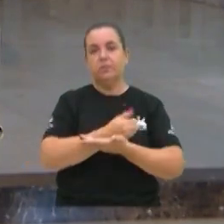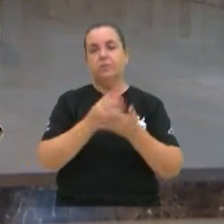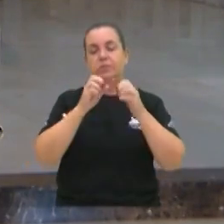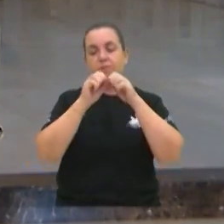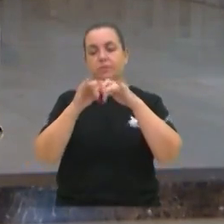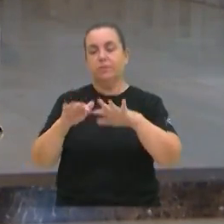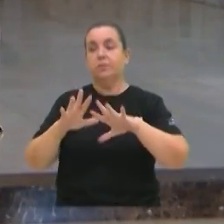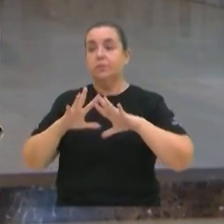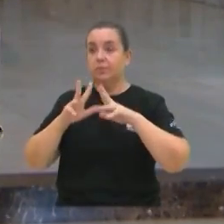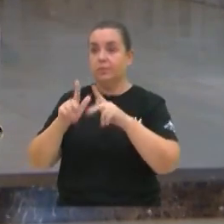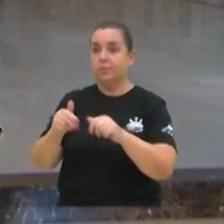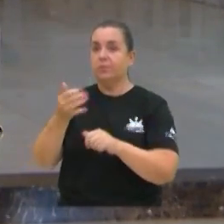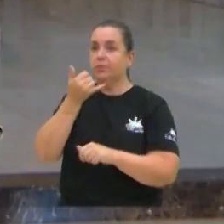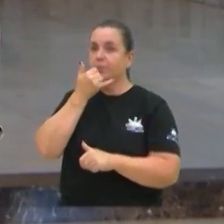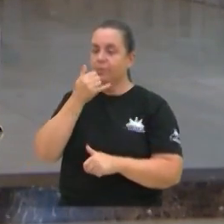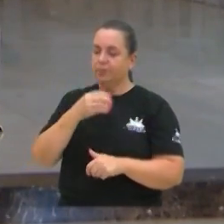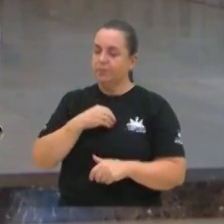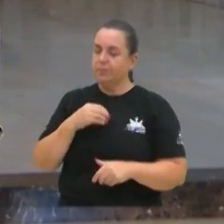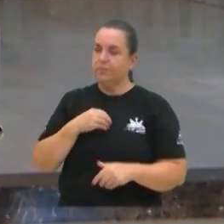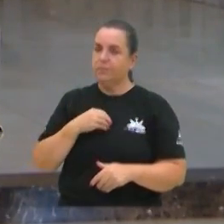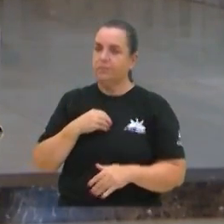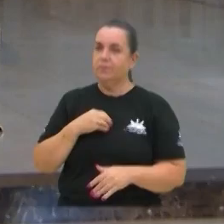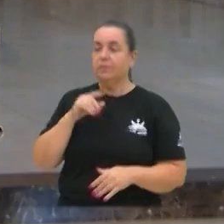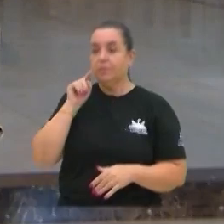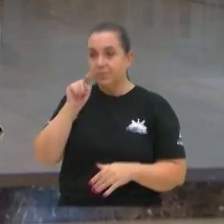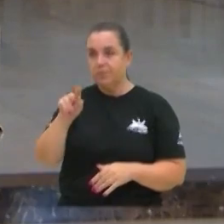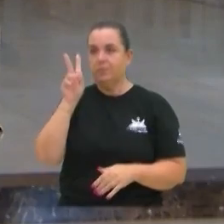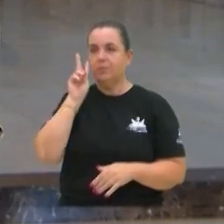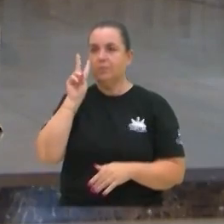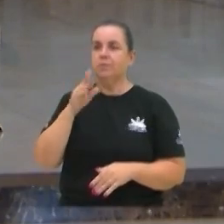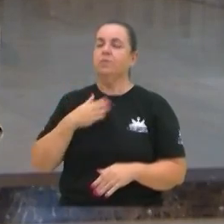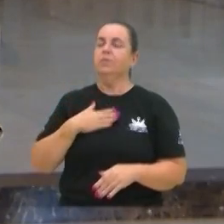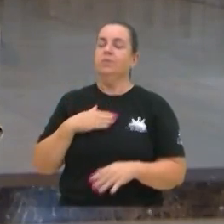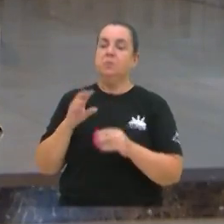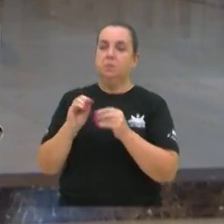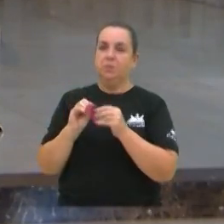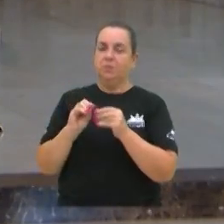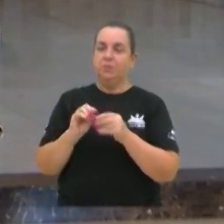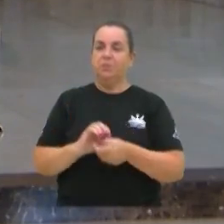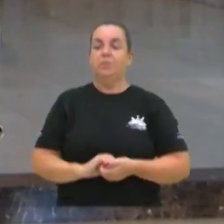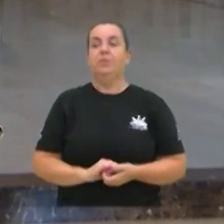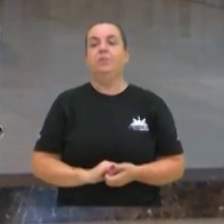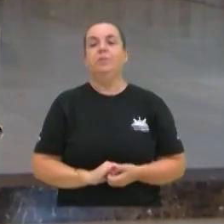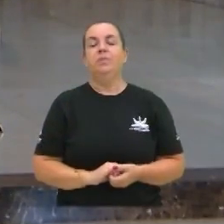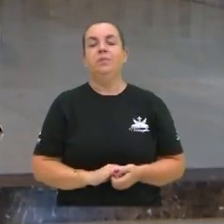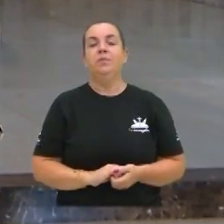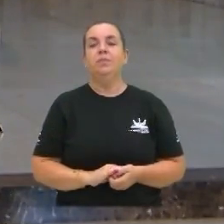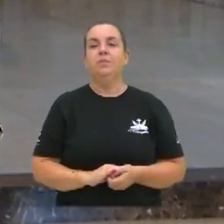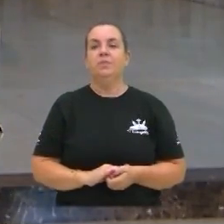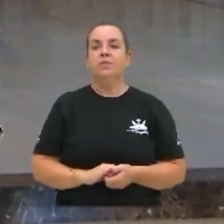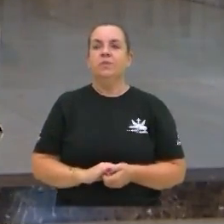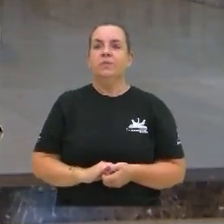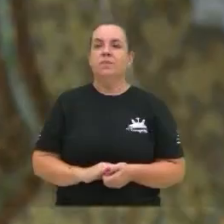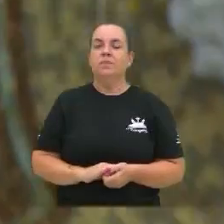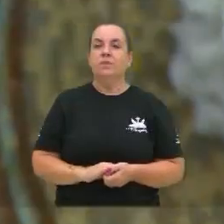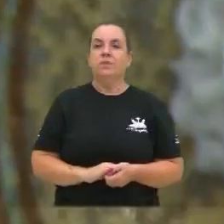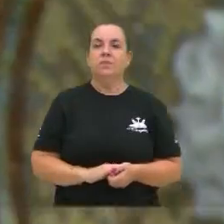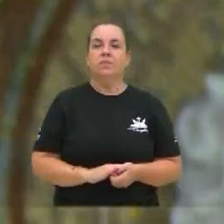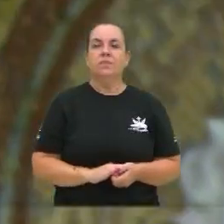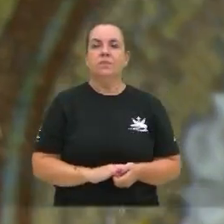será derramado por vós e por todos para a remissão dos pecados. Fazei isto em memória de mim.